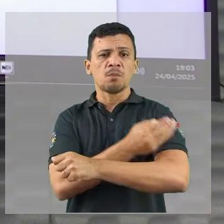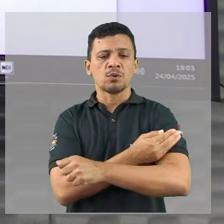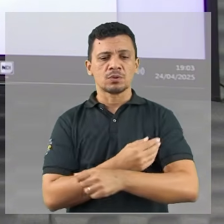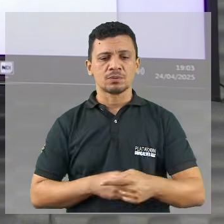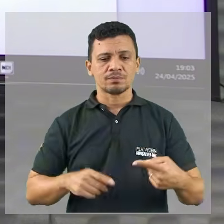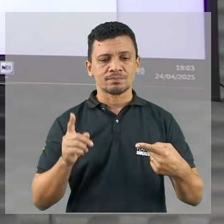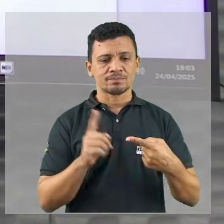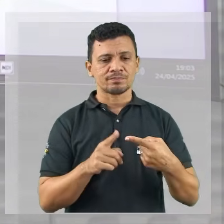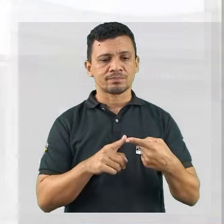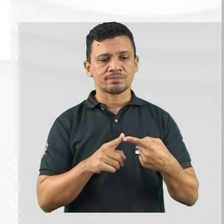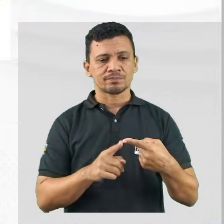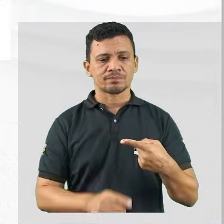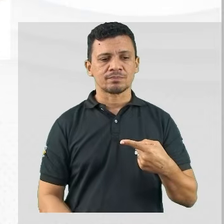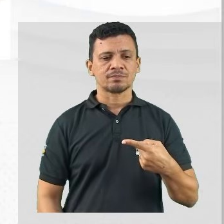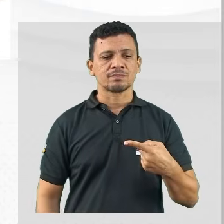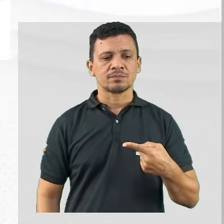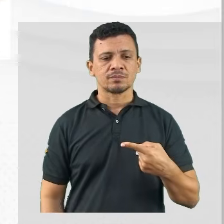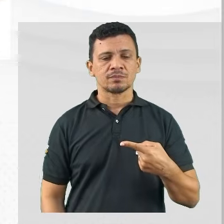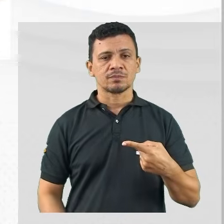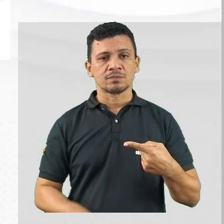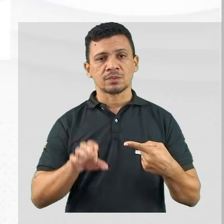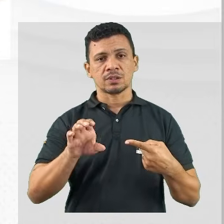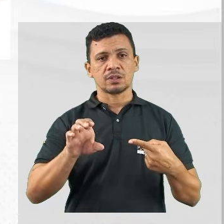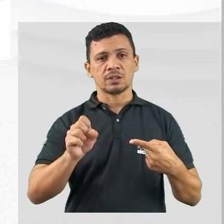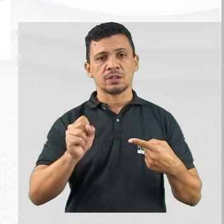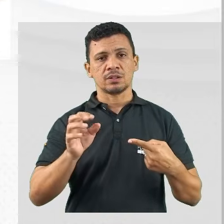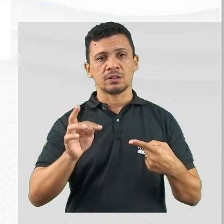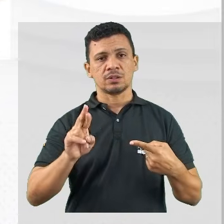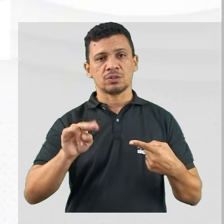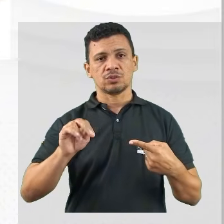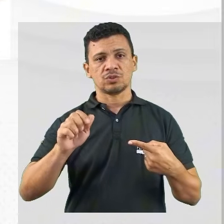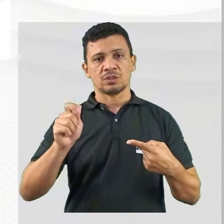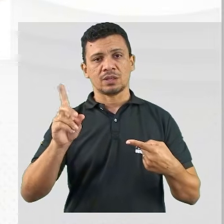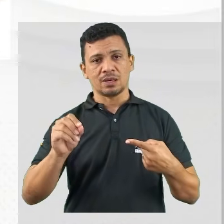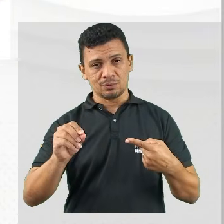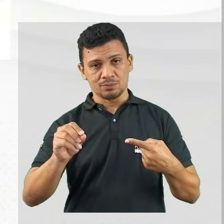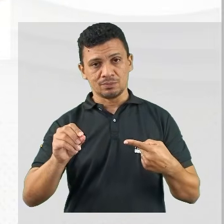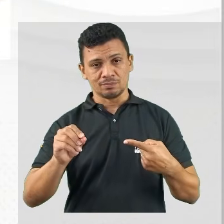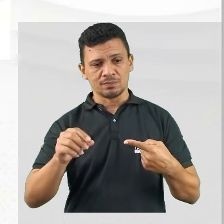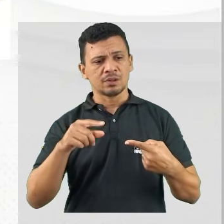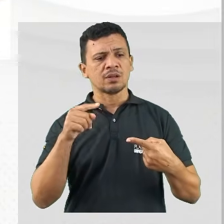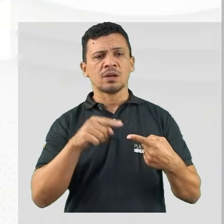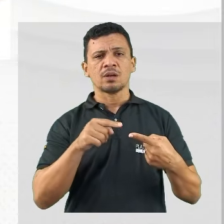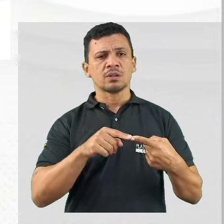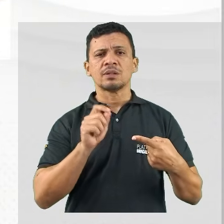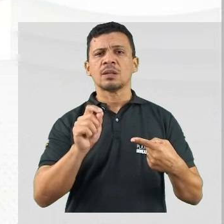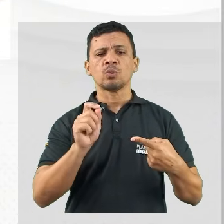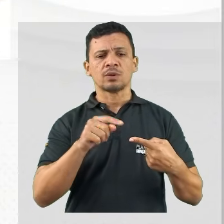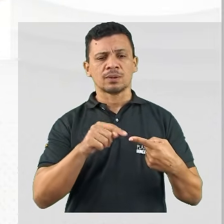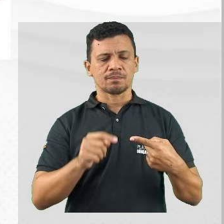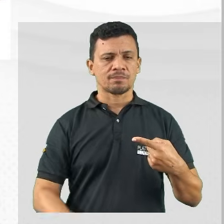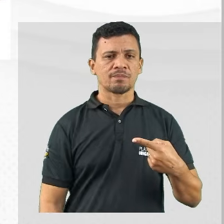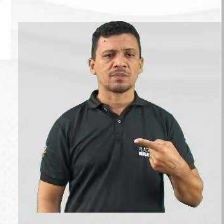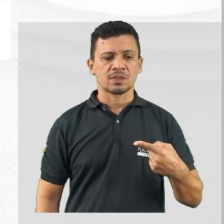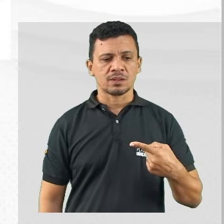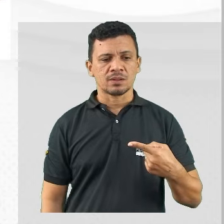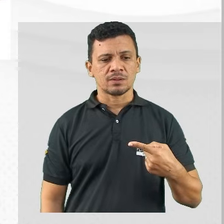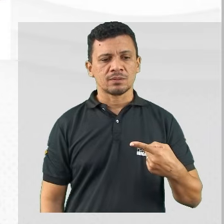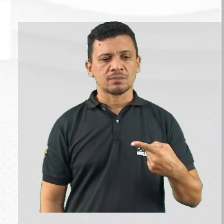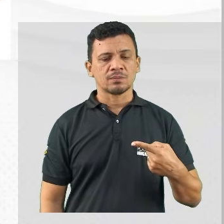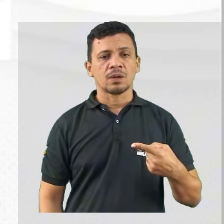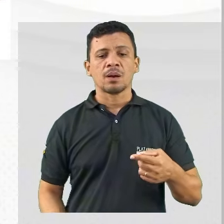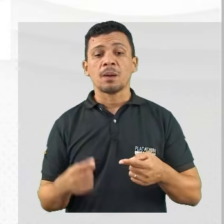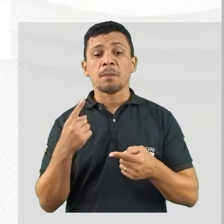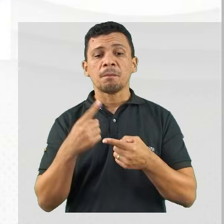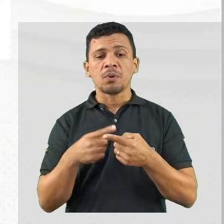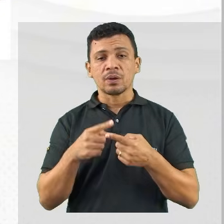tá? O músculo estriado esquelético, tá? Que ele vai ser chamado de estriado